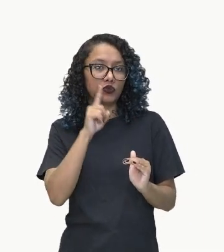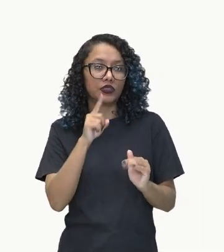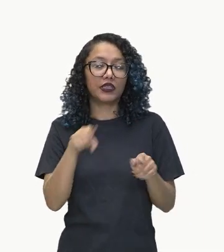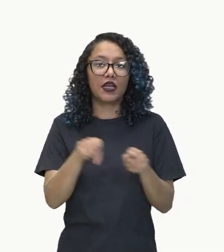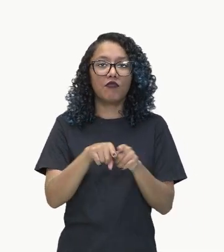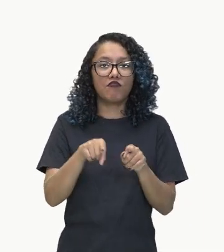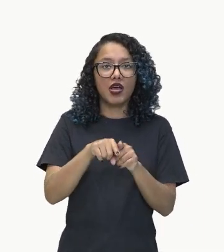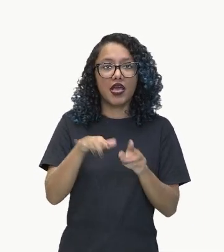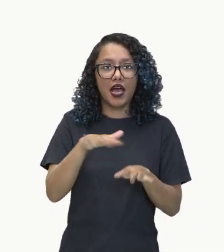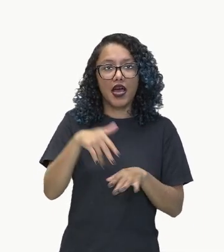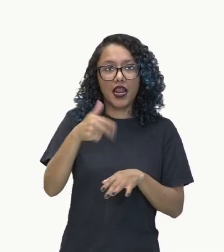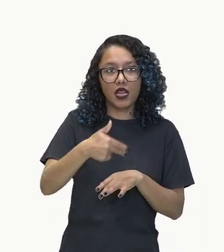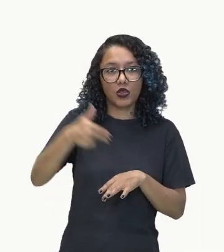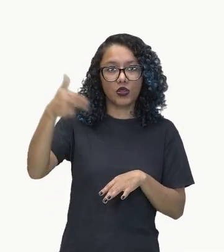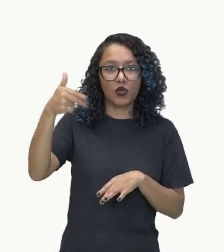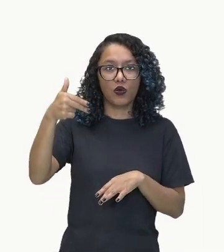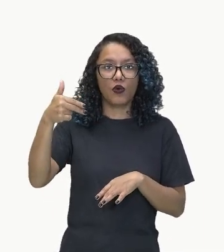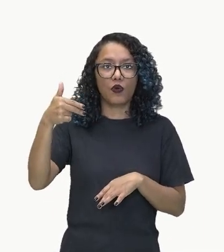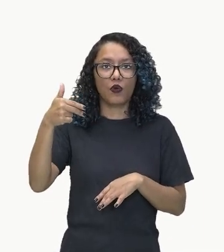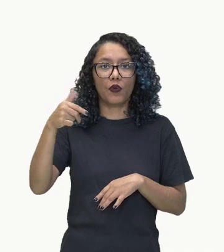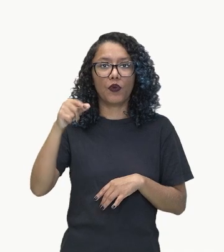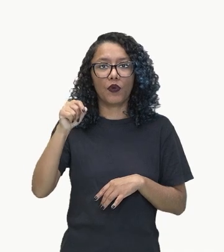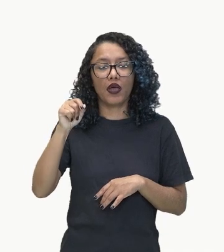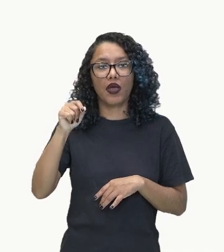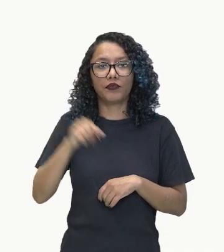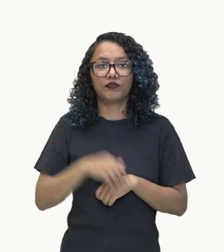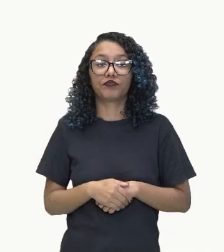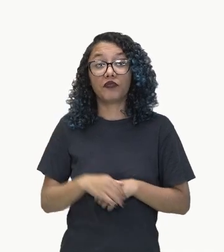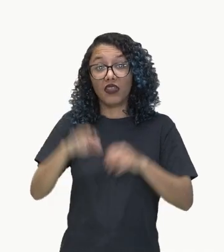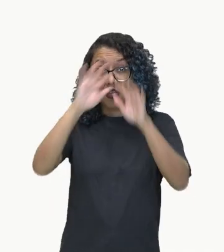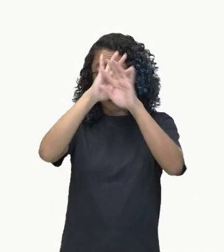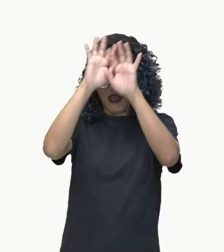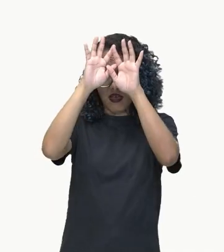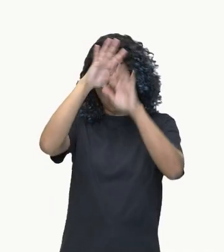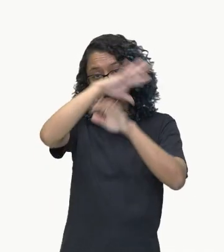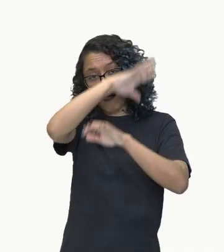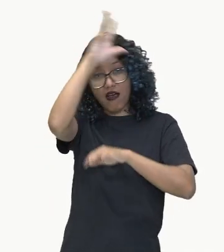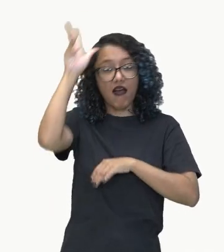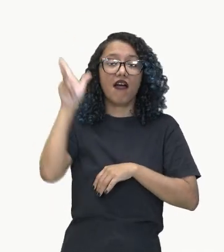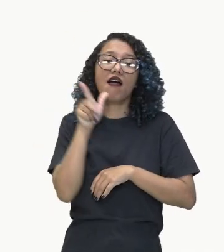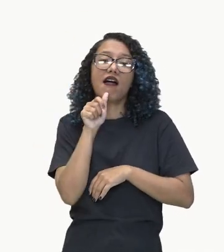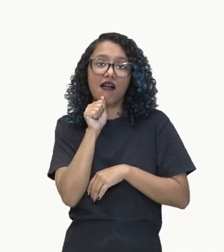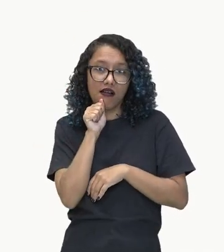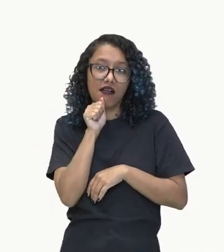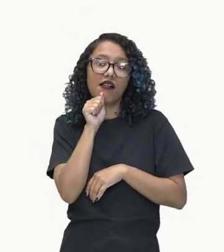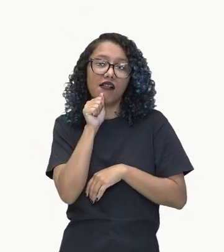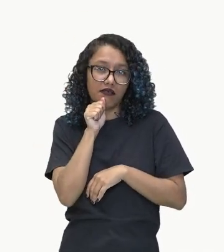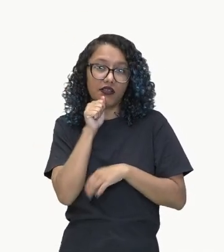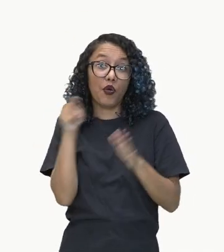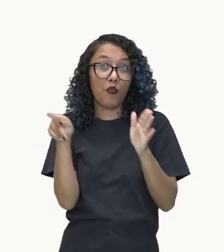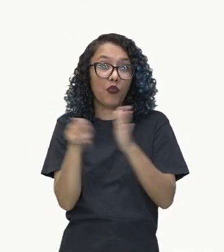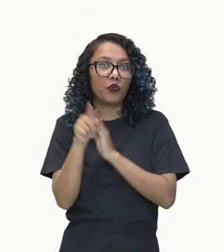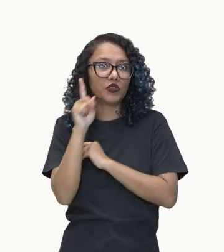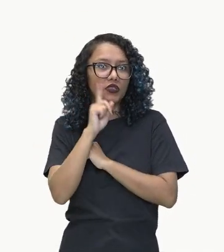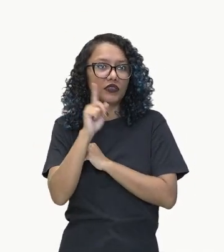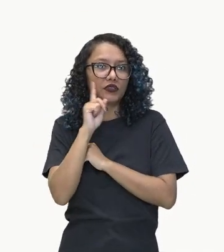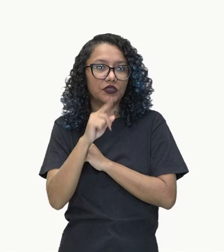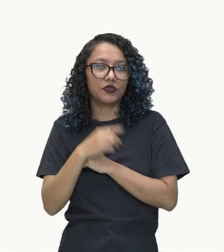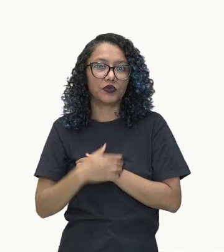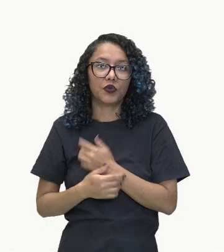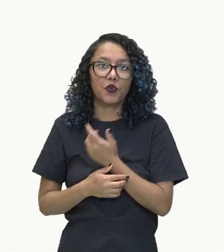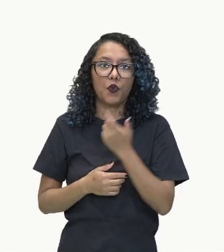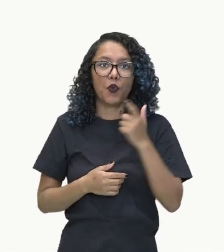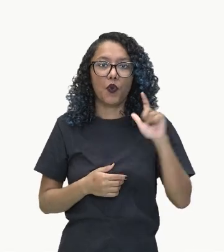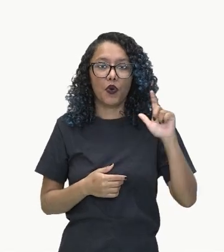noroeste, nós vamos ter aí o Alasca, que também pertence aos Estados Unidos. Então, aí do outro lado é toda